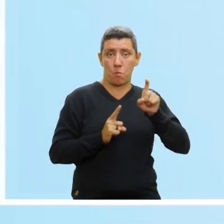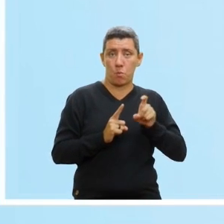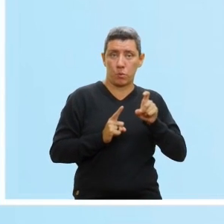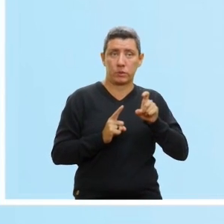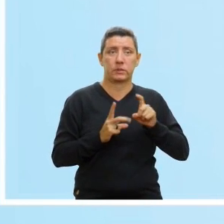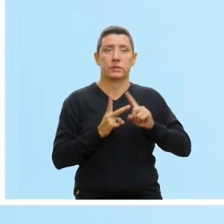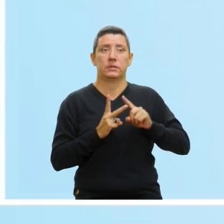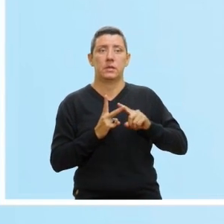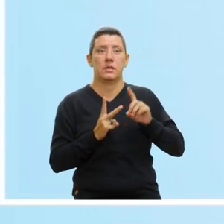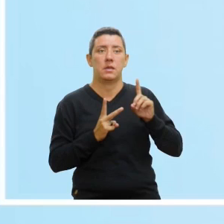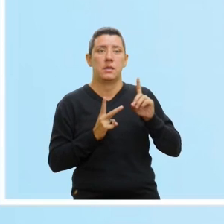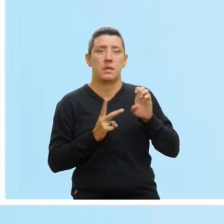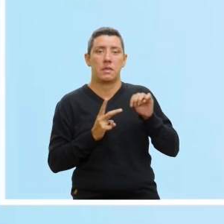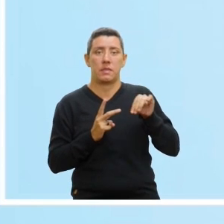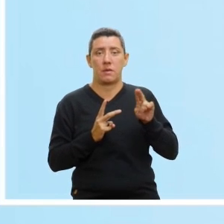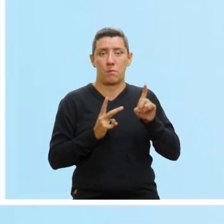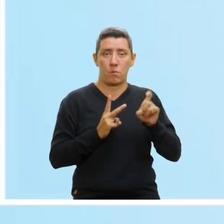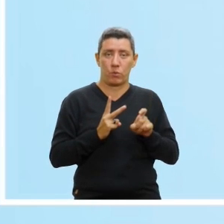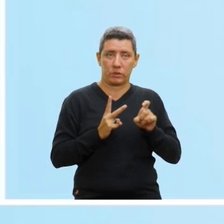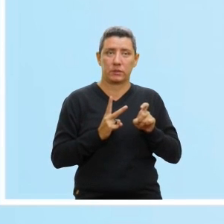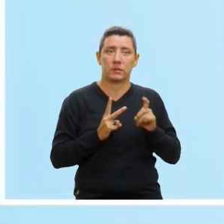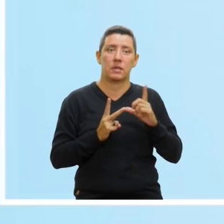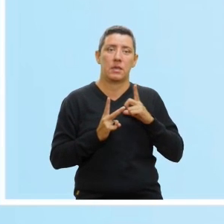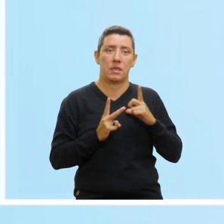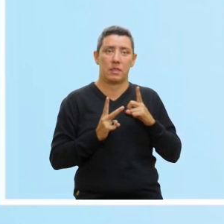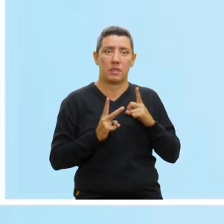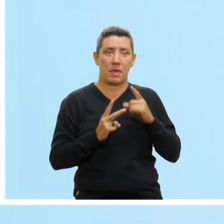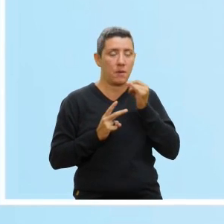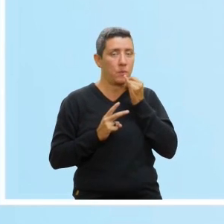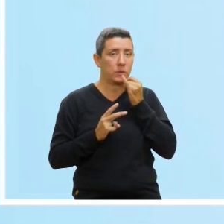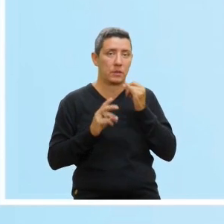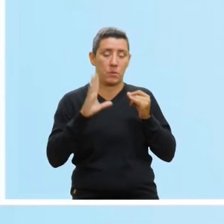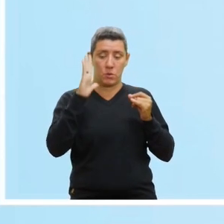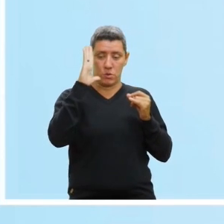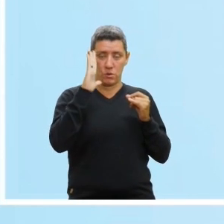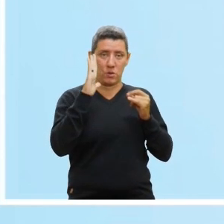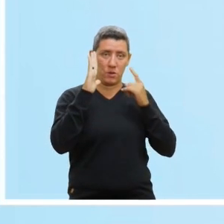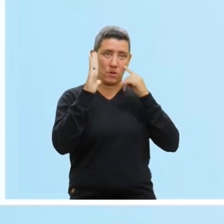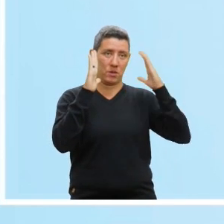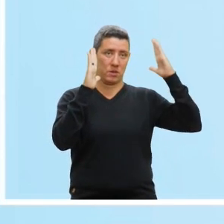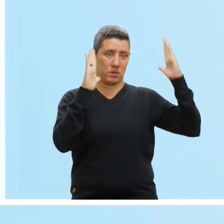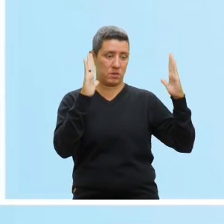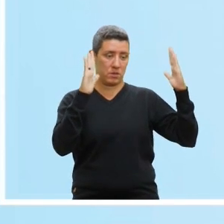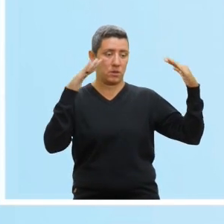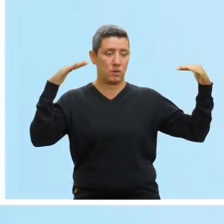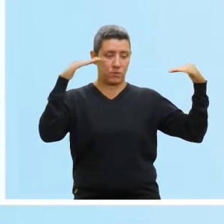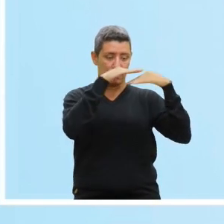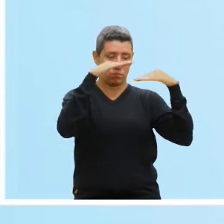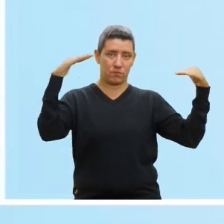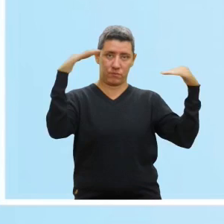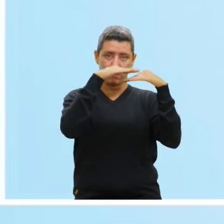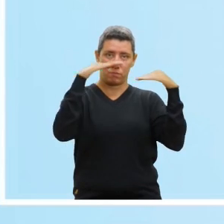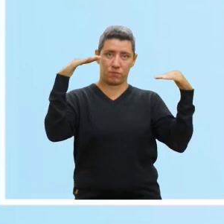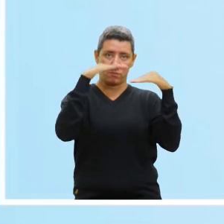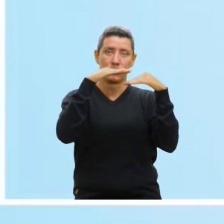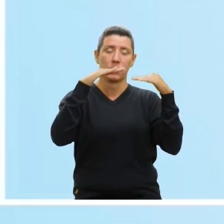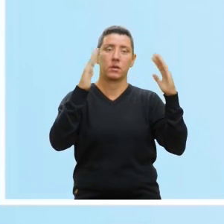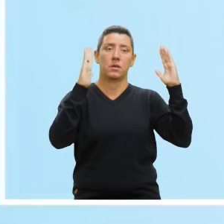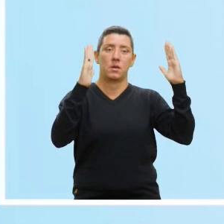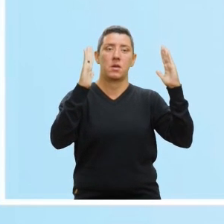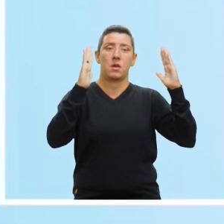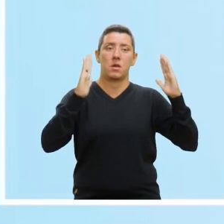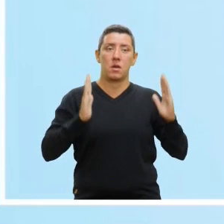Basicamente, você consegue ver lá em cima o MUX, ele está na transmissão. Tá? Então, aqui embaixo a gente tem o sinal, ele saiu cinza,